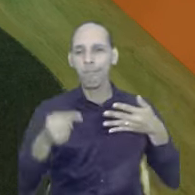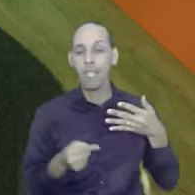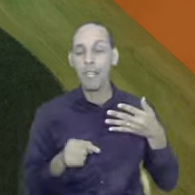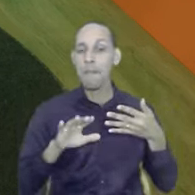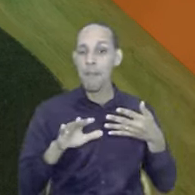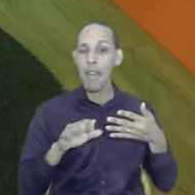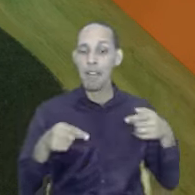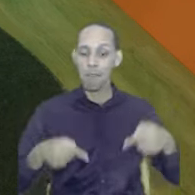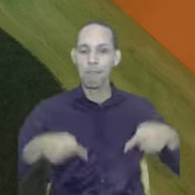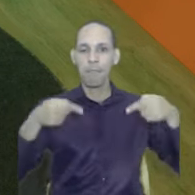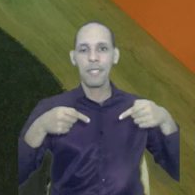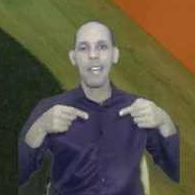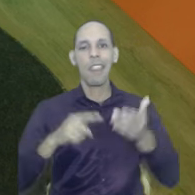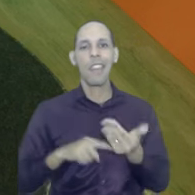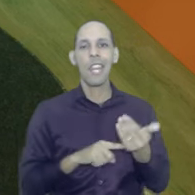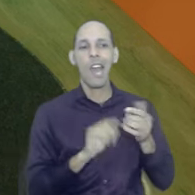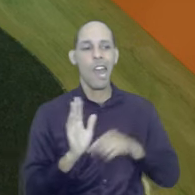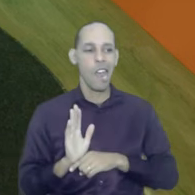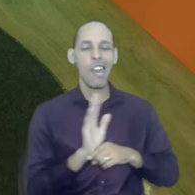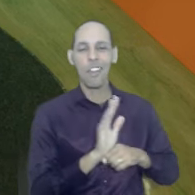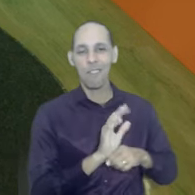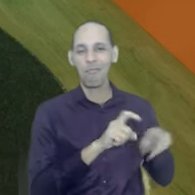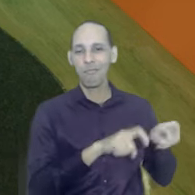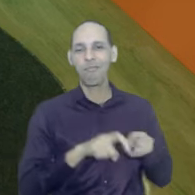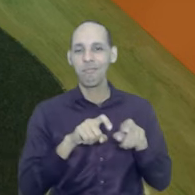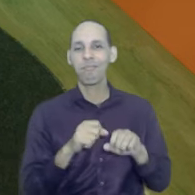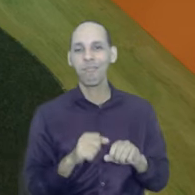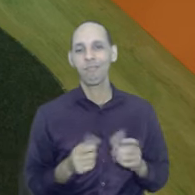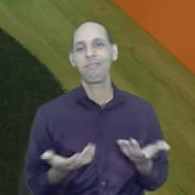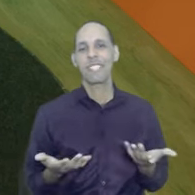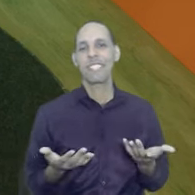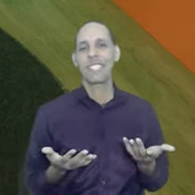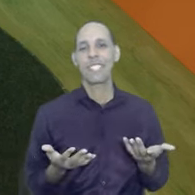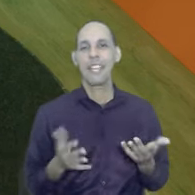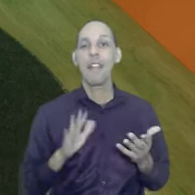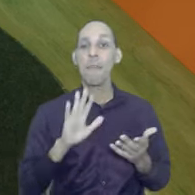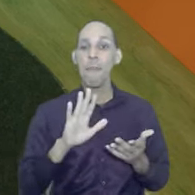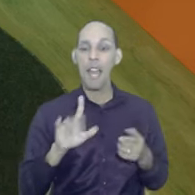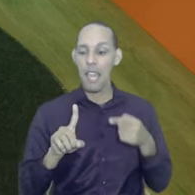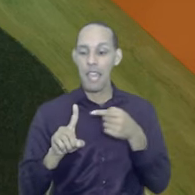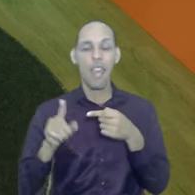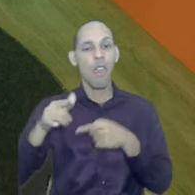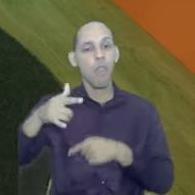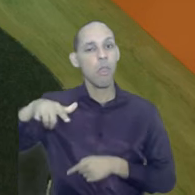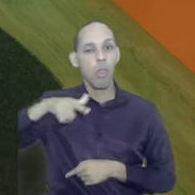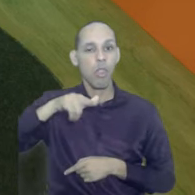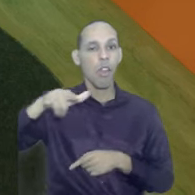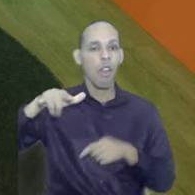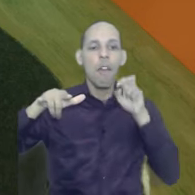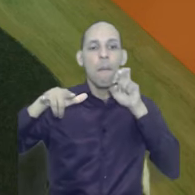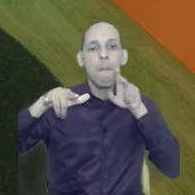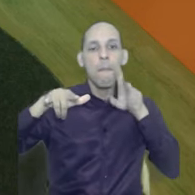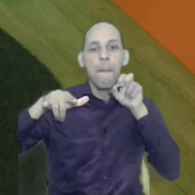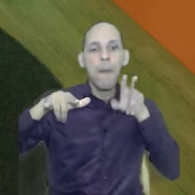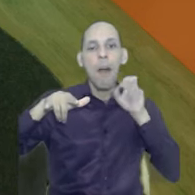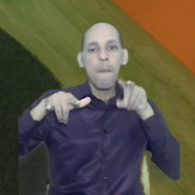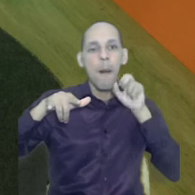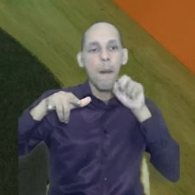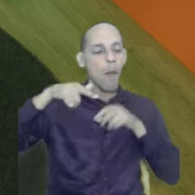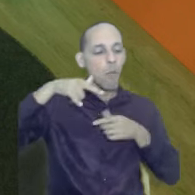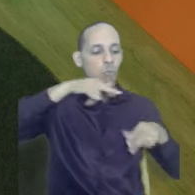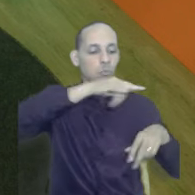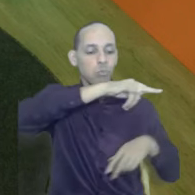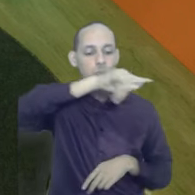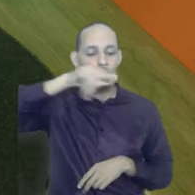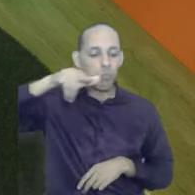tecnologia vem para ajudar né o Drone facilitando paraa pulverização né em áreas eh como eu disse acentuadas né